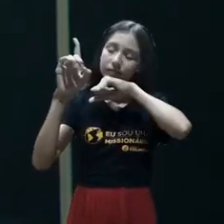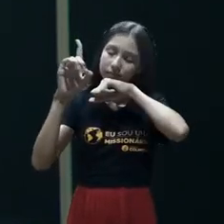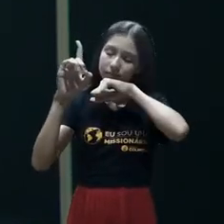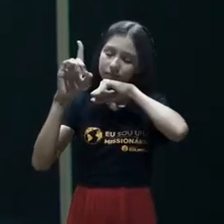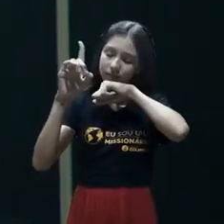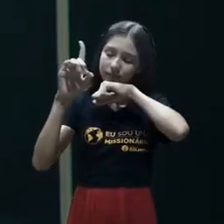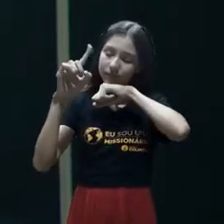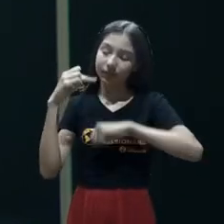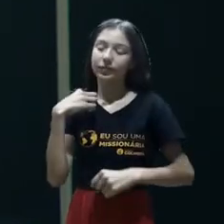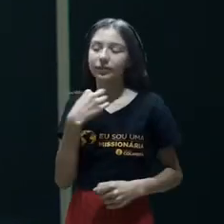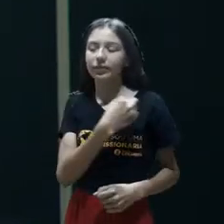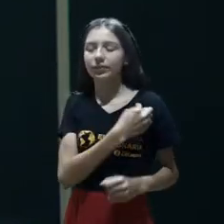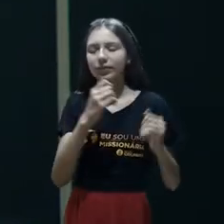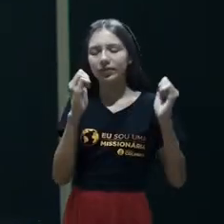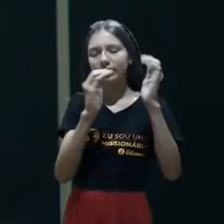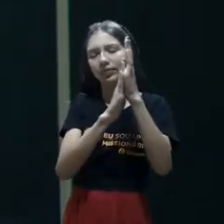Nós te louvamos, Senhor,